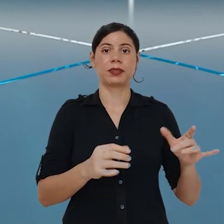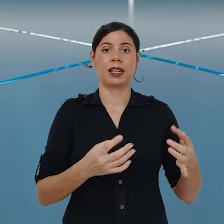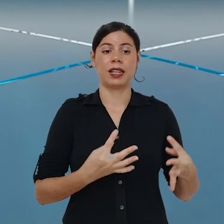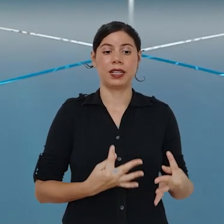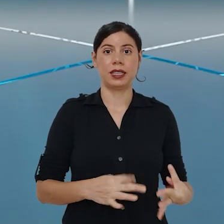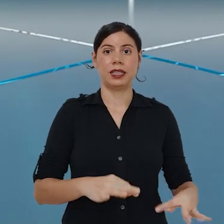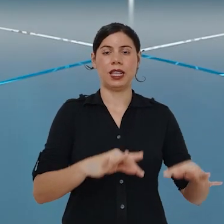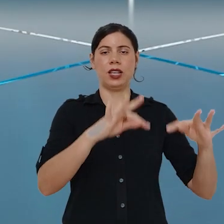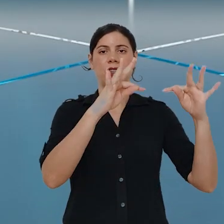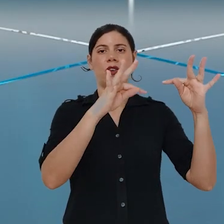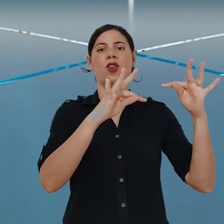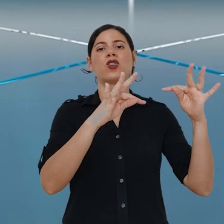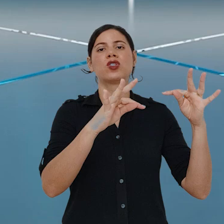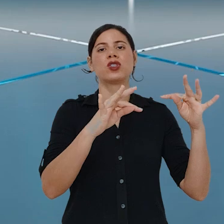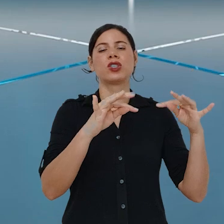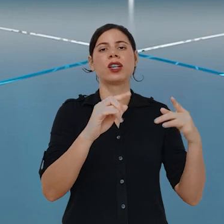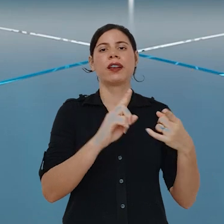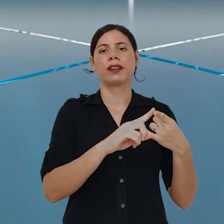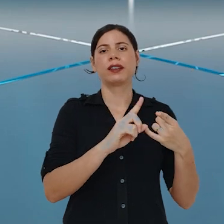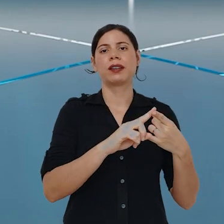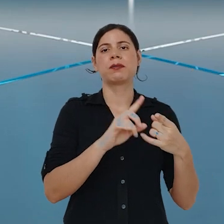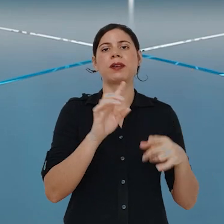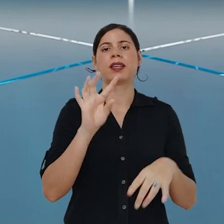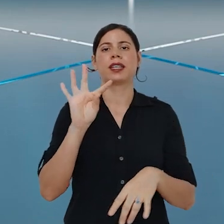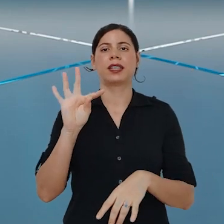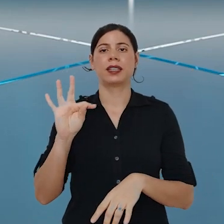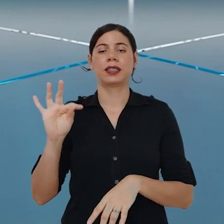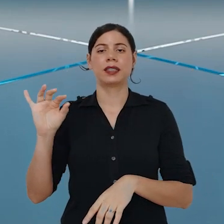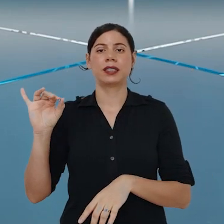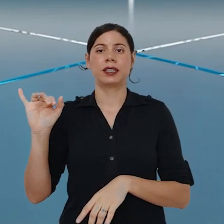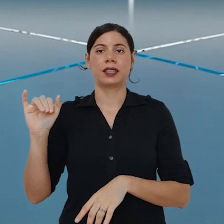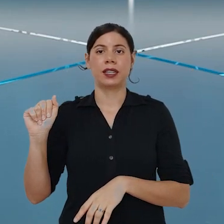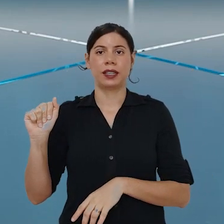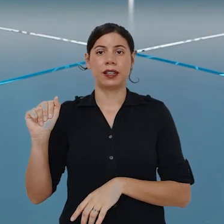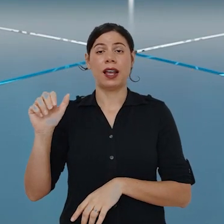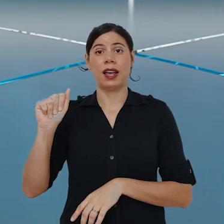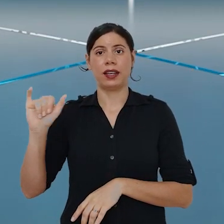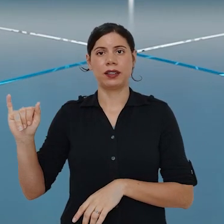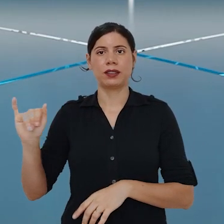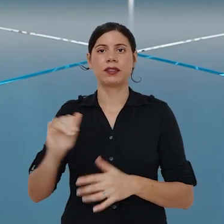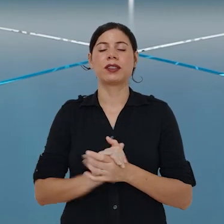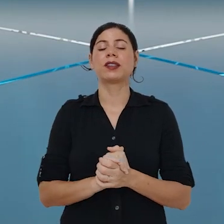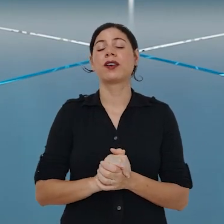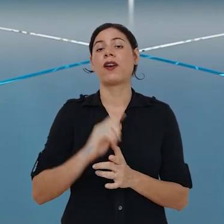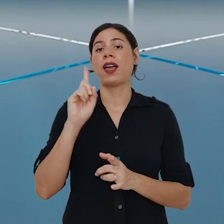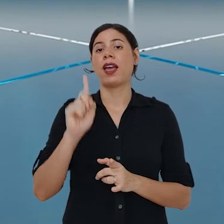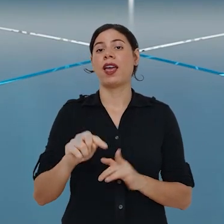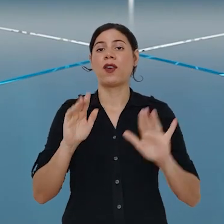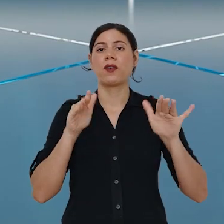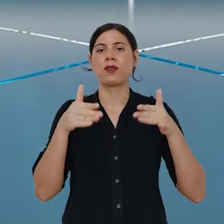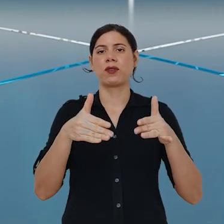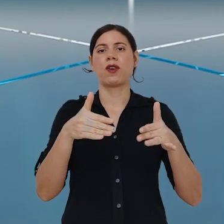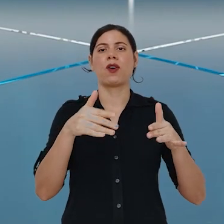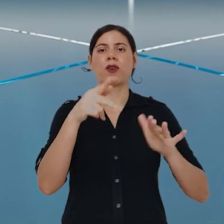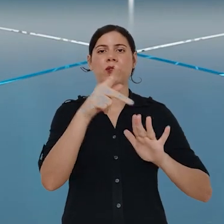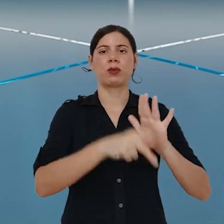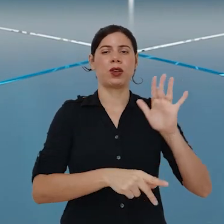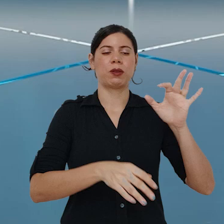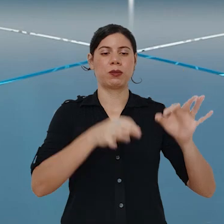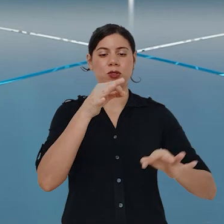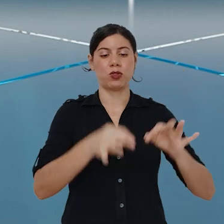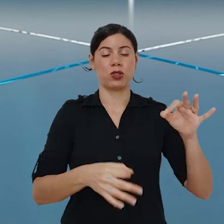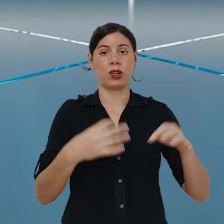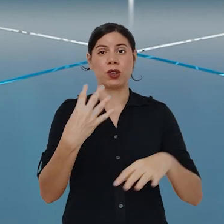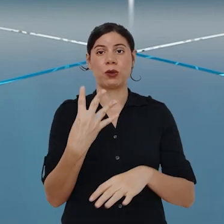Disponibilizar novas tecnologias e inteligência artificial para aproximar a justiça do cidadão. Esse é o foco do programa